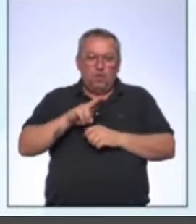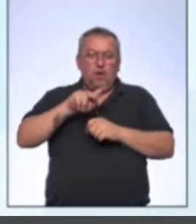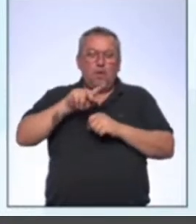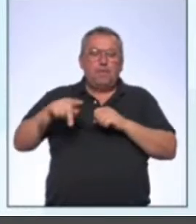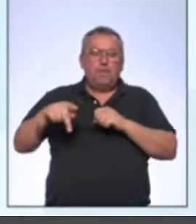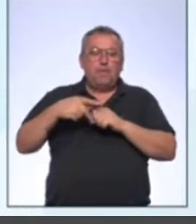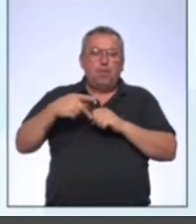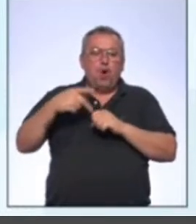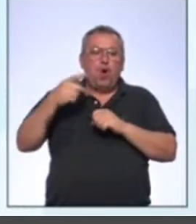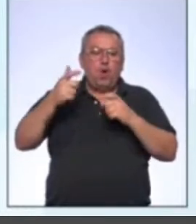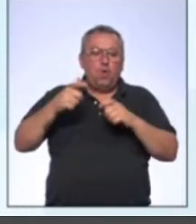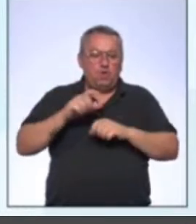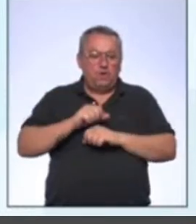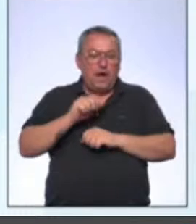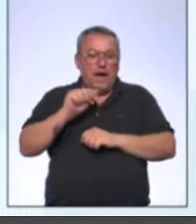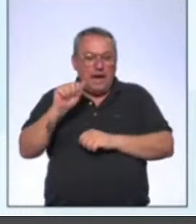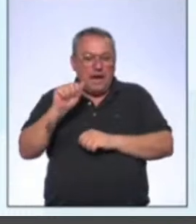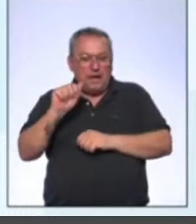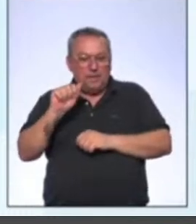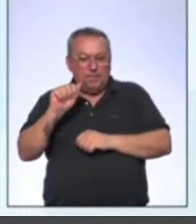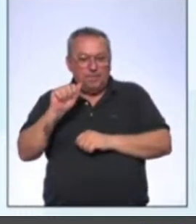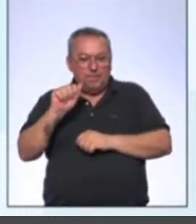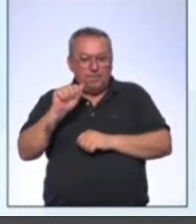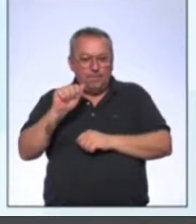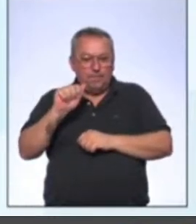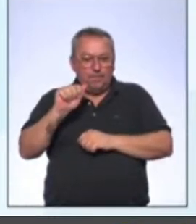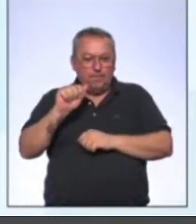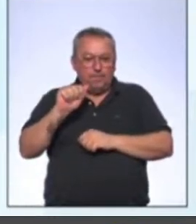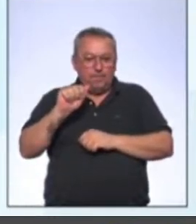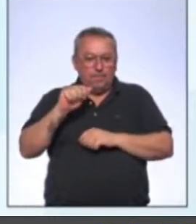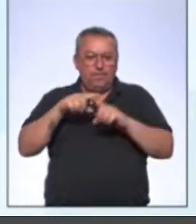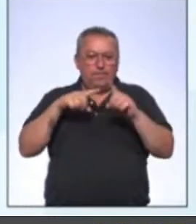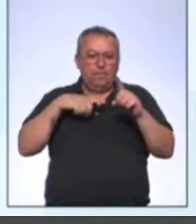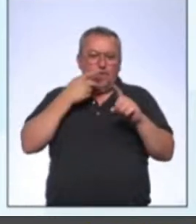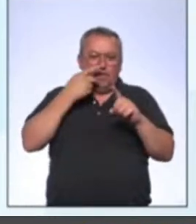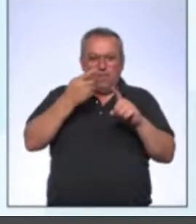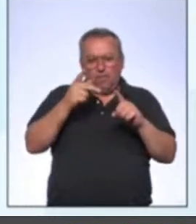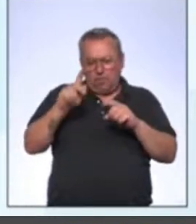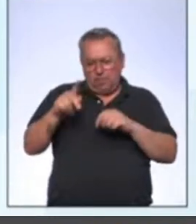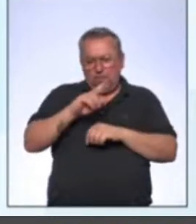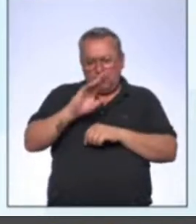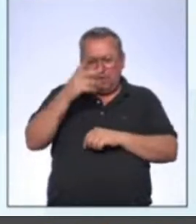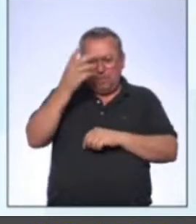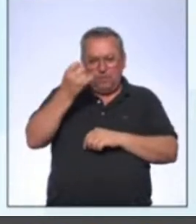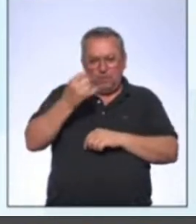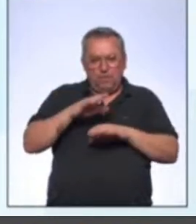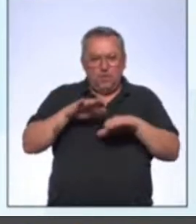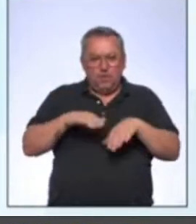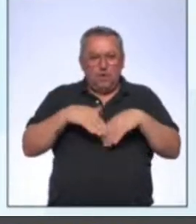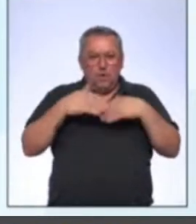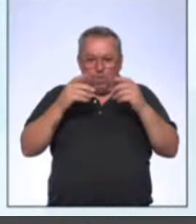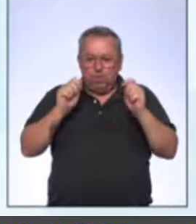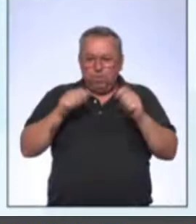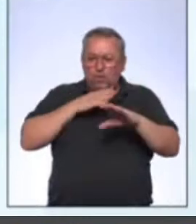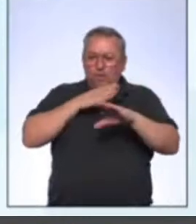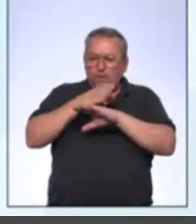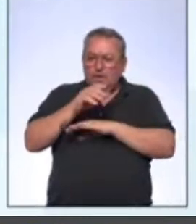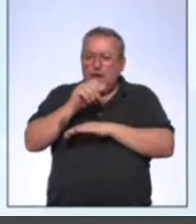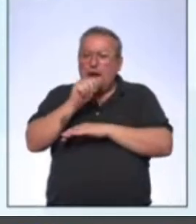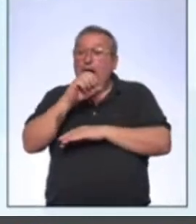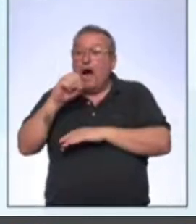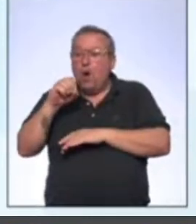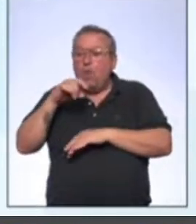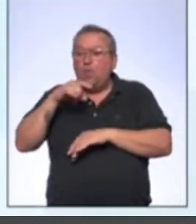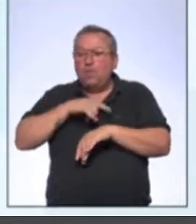vai precisar usar a preposição a. O teu professor já deve ter dito você. É, quando você fala assim, posso ir ao banheiro?